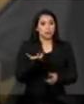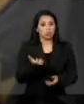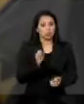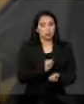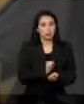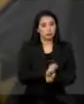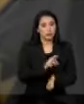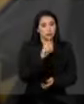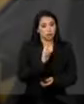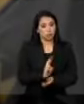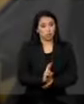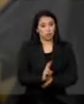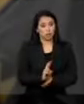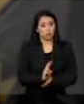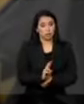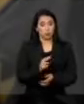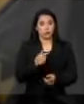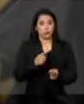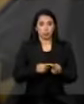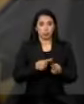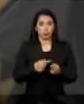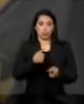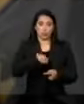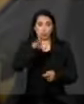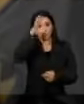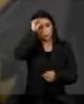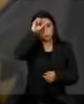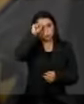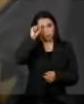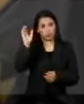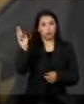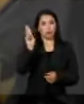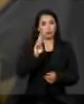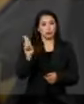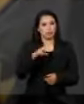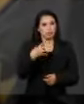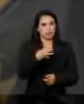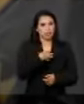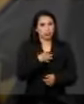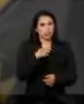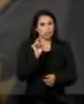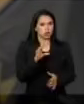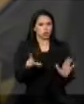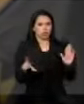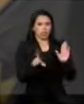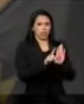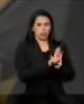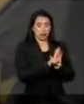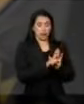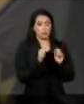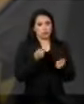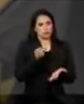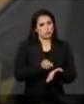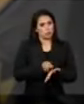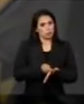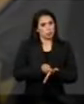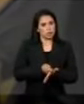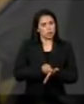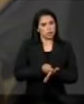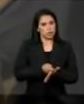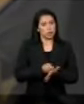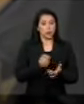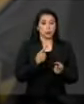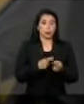aprendi também na Universidade Federal da Bahia que só a lei pode criar obrigação, porque ela é a expressão